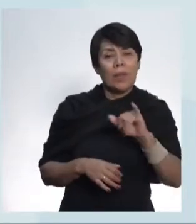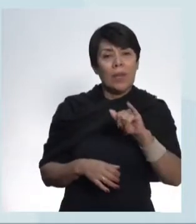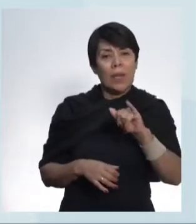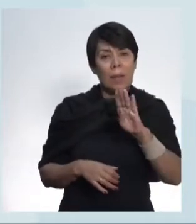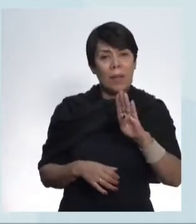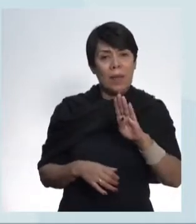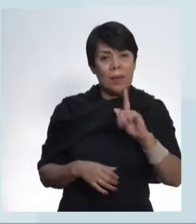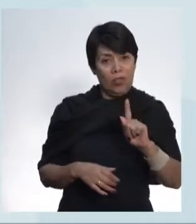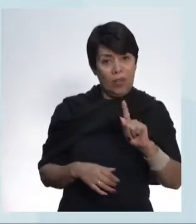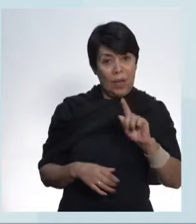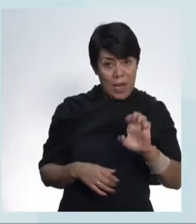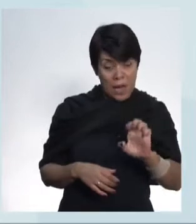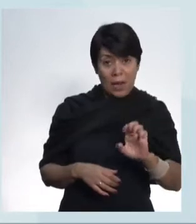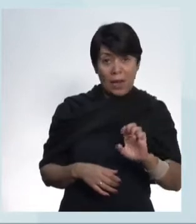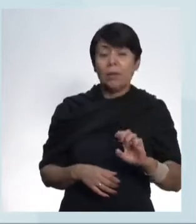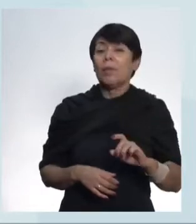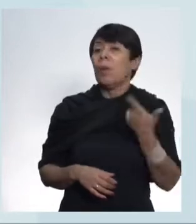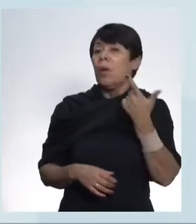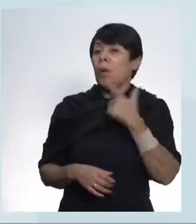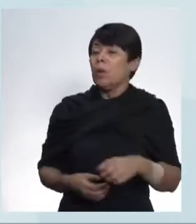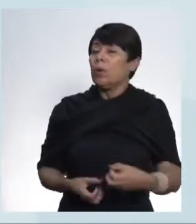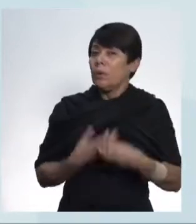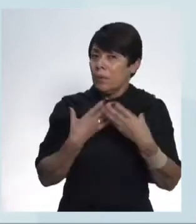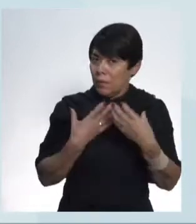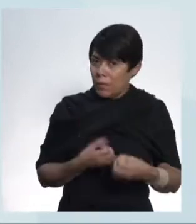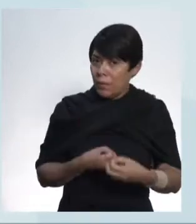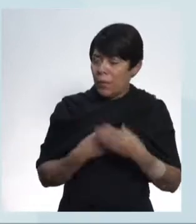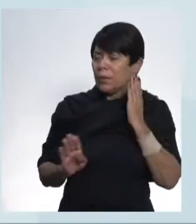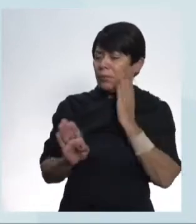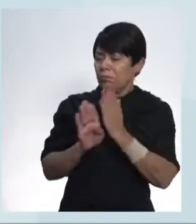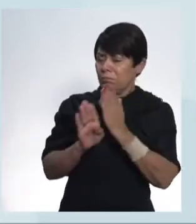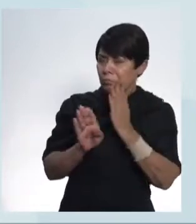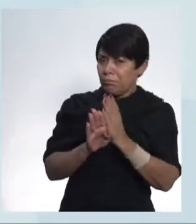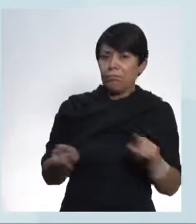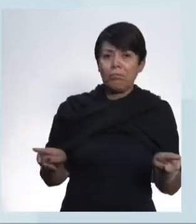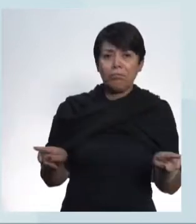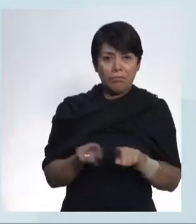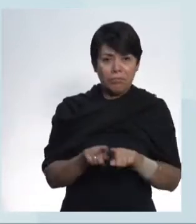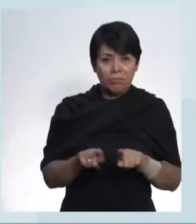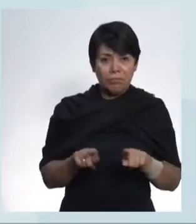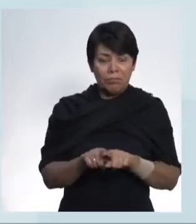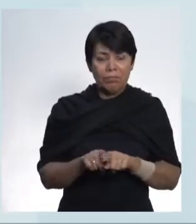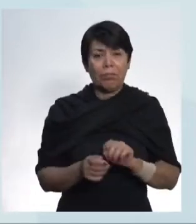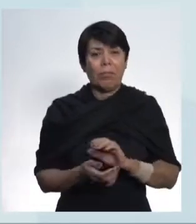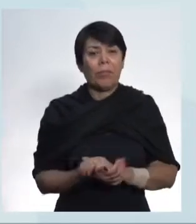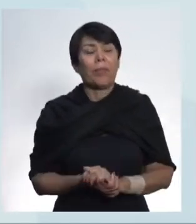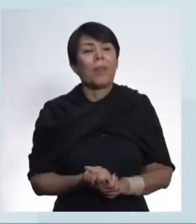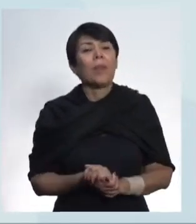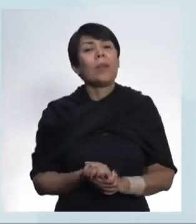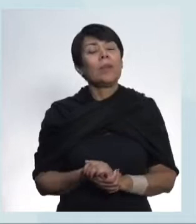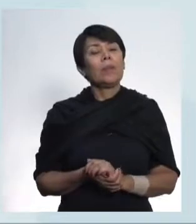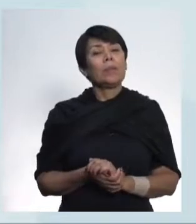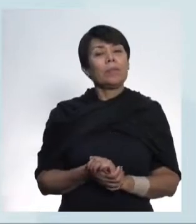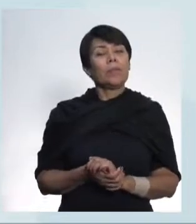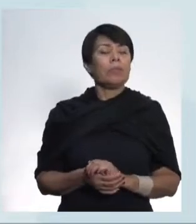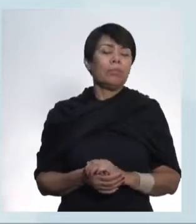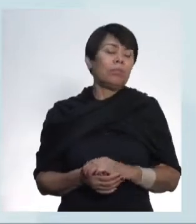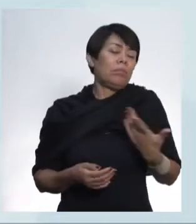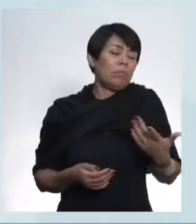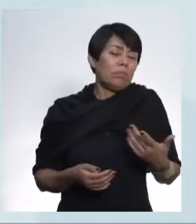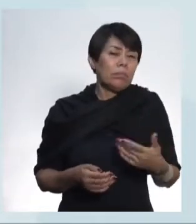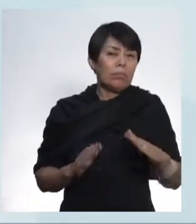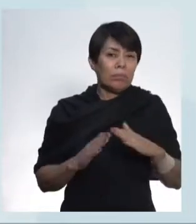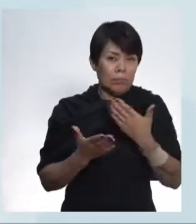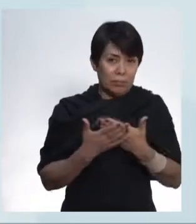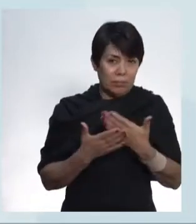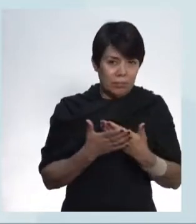encontrar muitas outras informações, né, apropriadas, né, para trabalhar no contexto da escola. Então, vamos